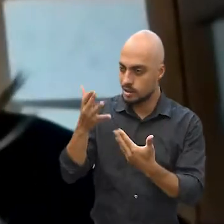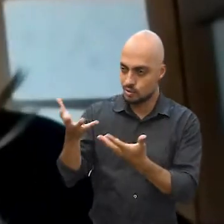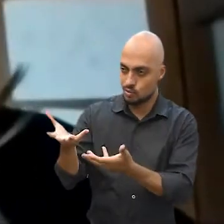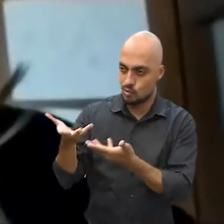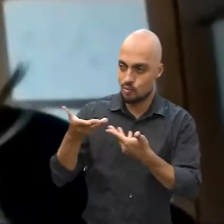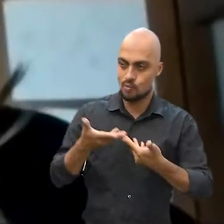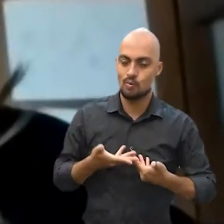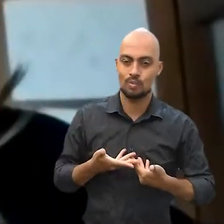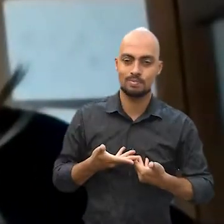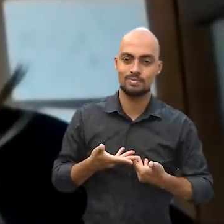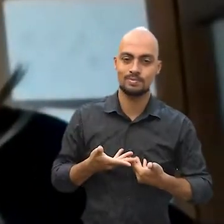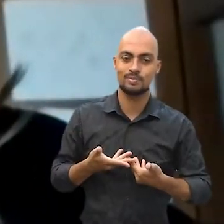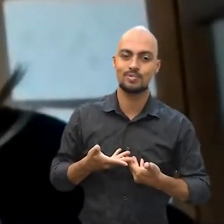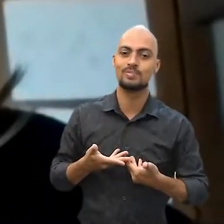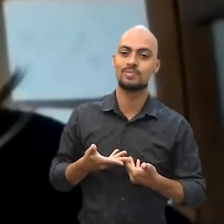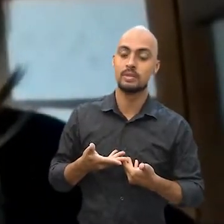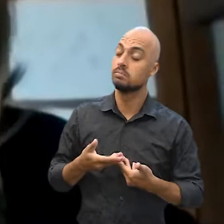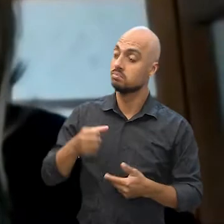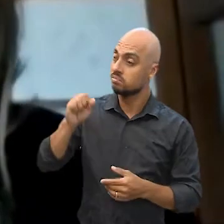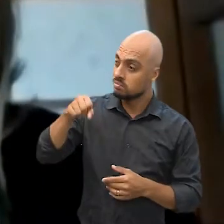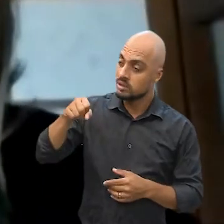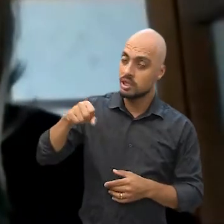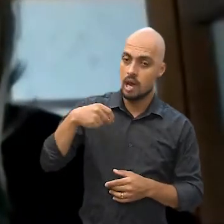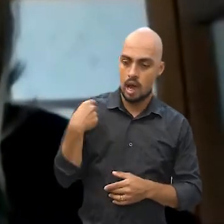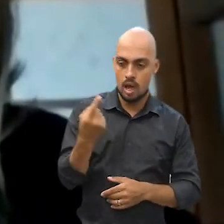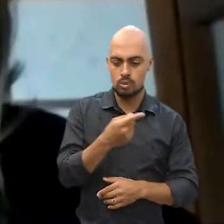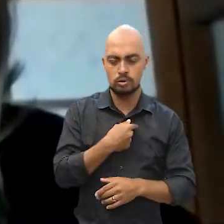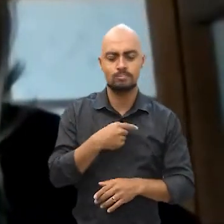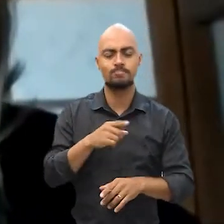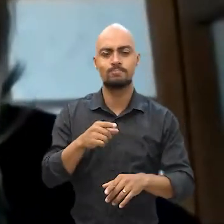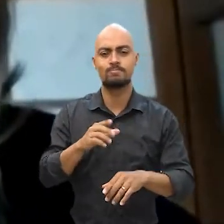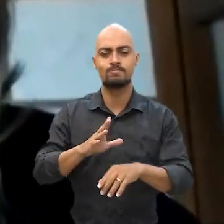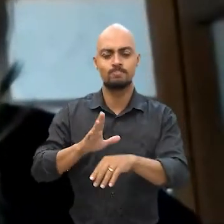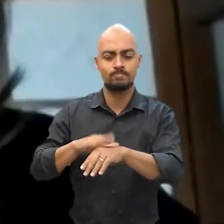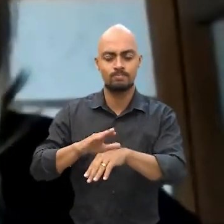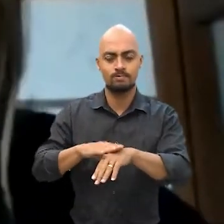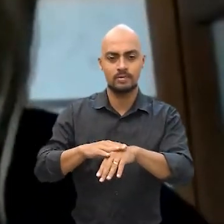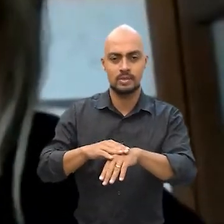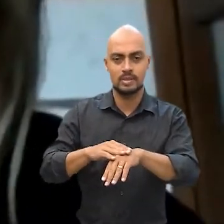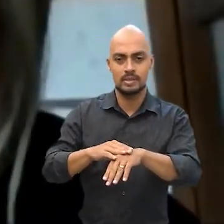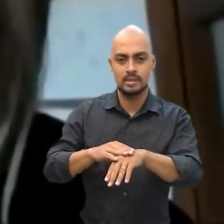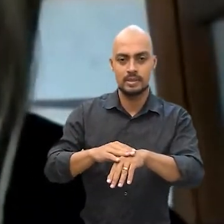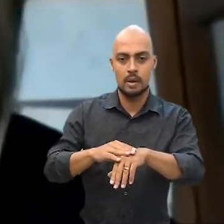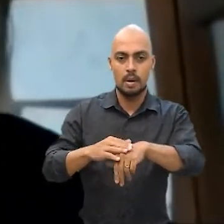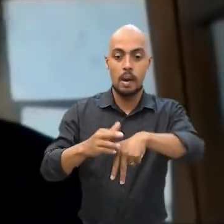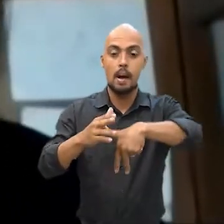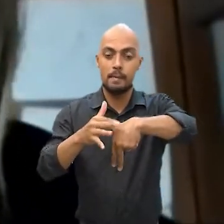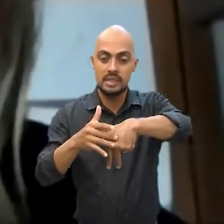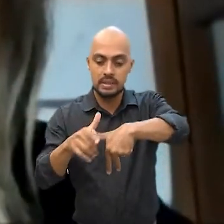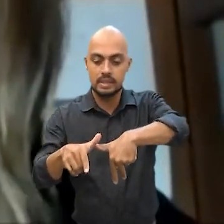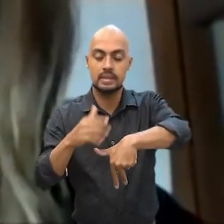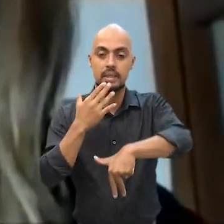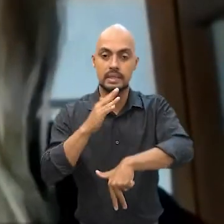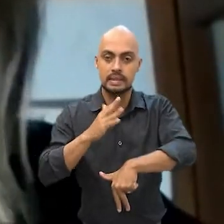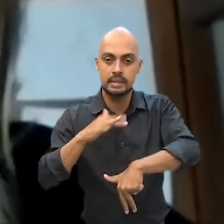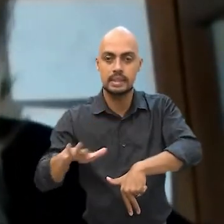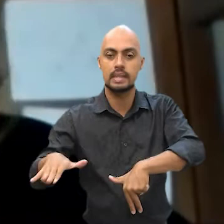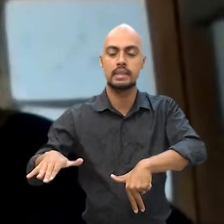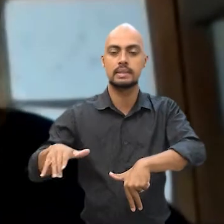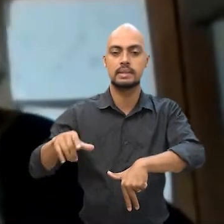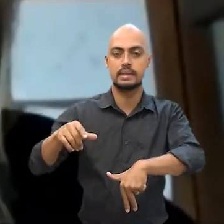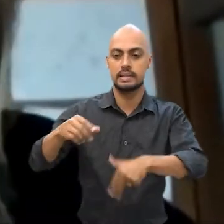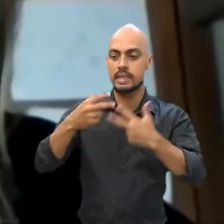convite. E sim, esses pacientes, né, essas crianças que têm atraso